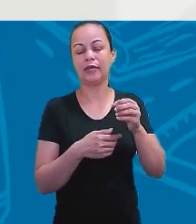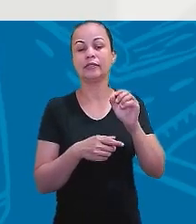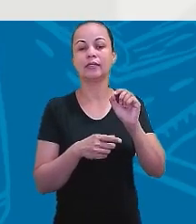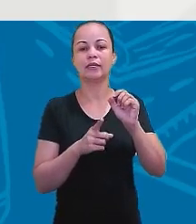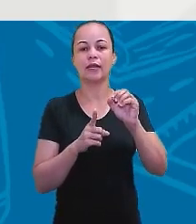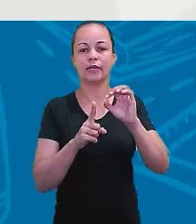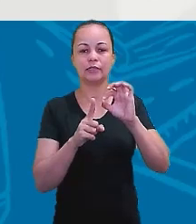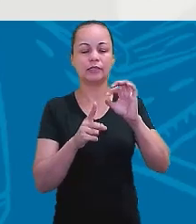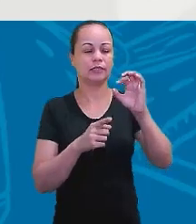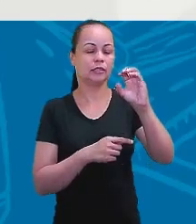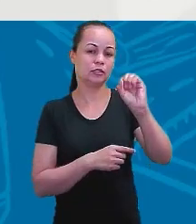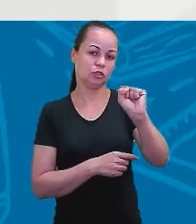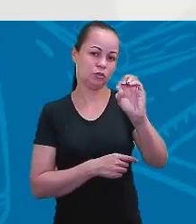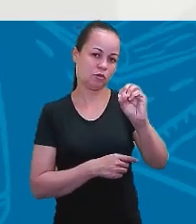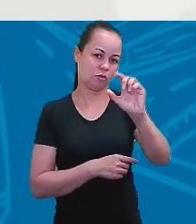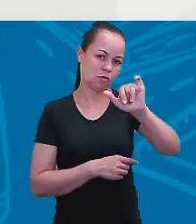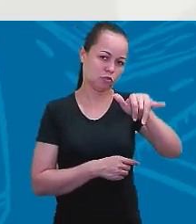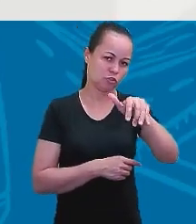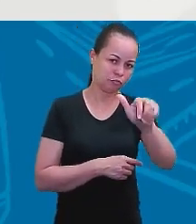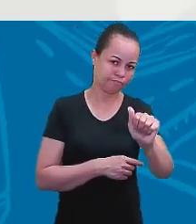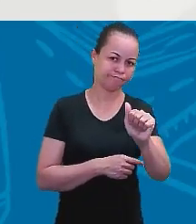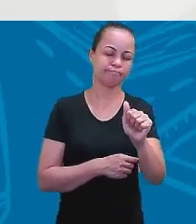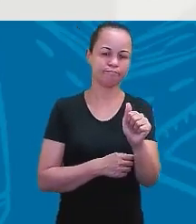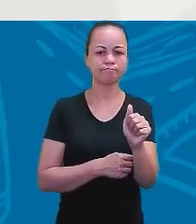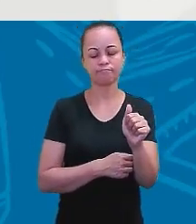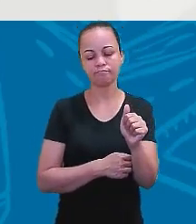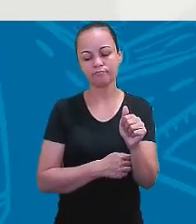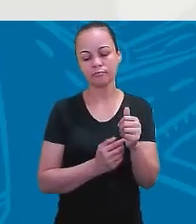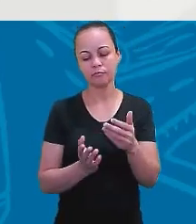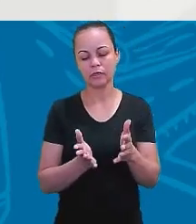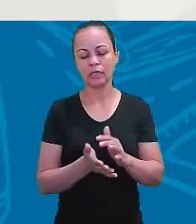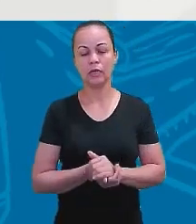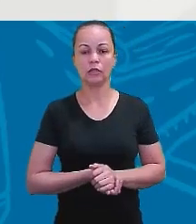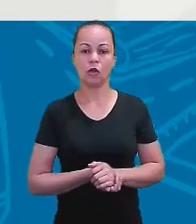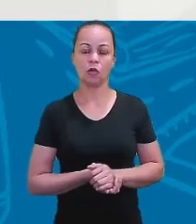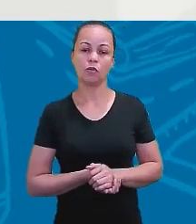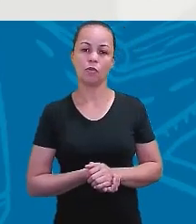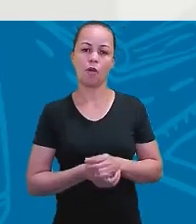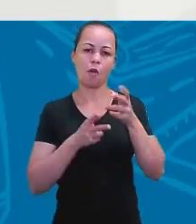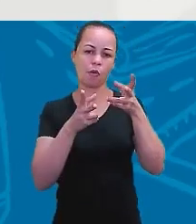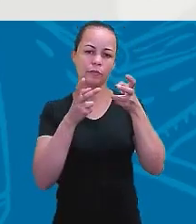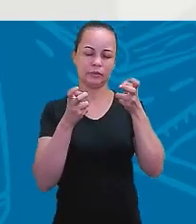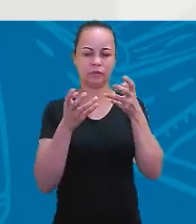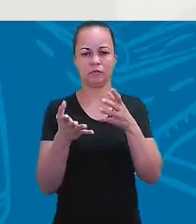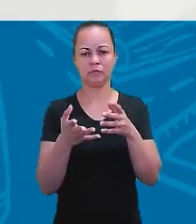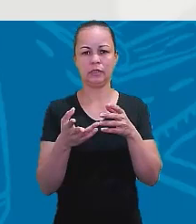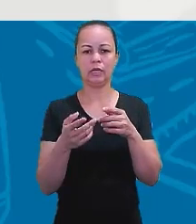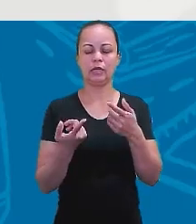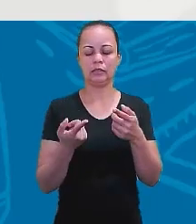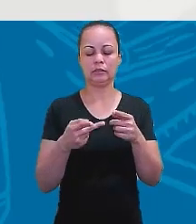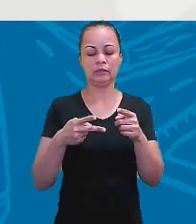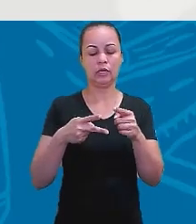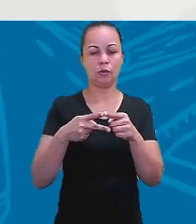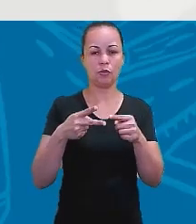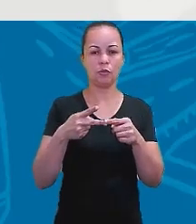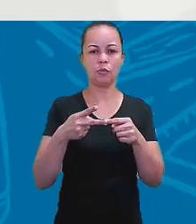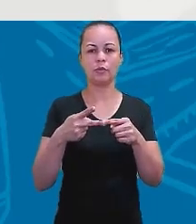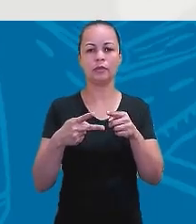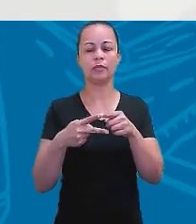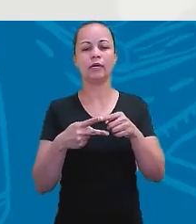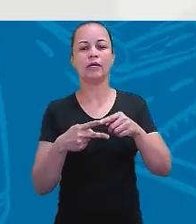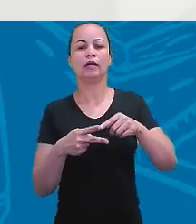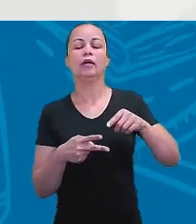tenham lactose. Agora, deixa eu fazer aqui uma pequena observação. Há uma diferença entre intolerância ao leite